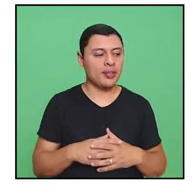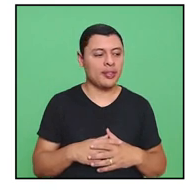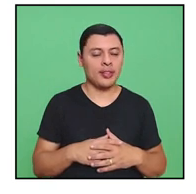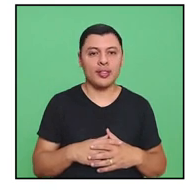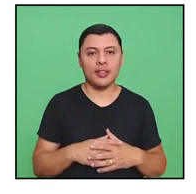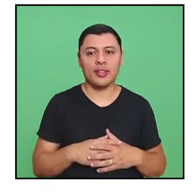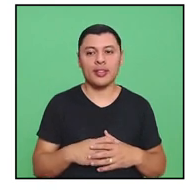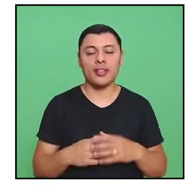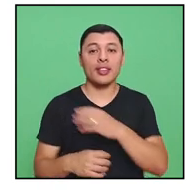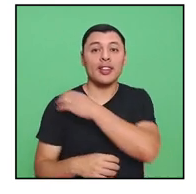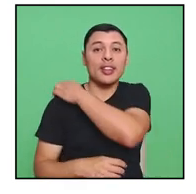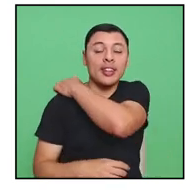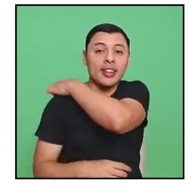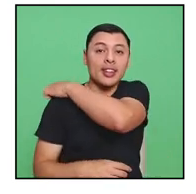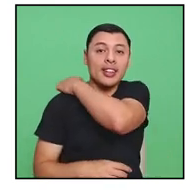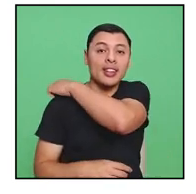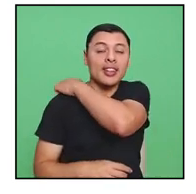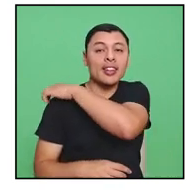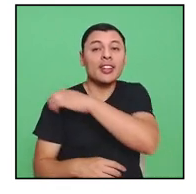Aí também dentro